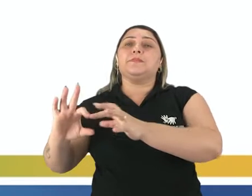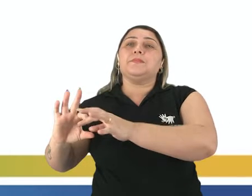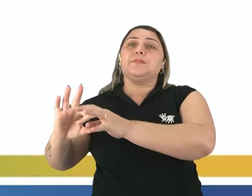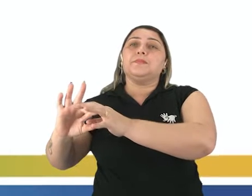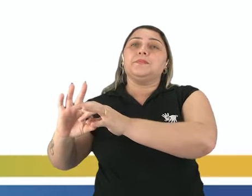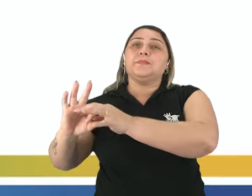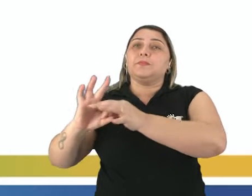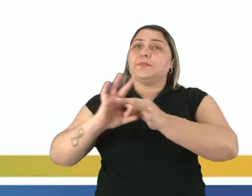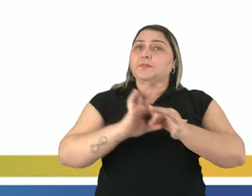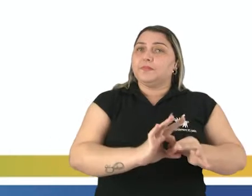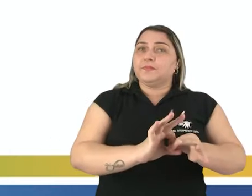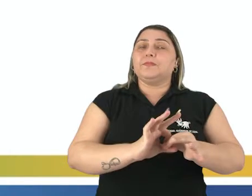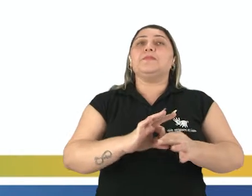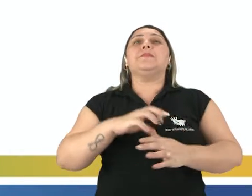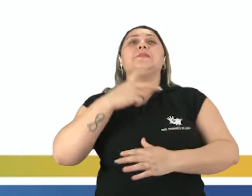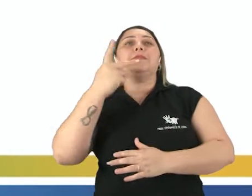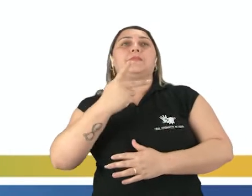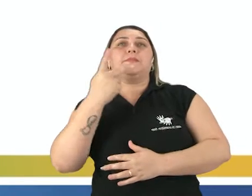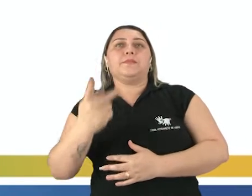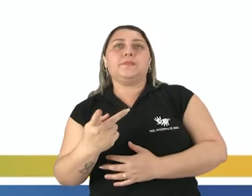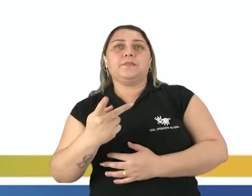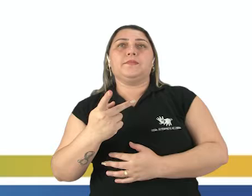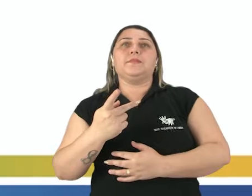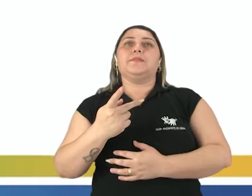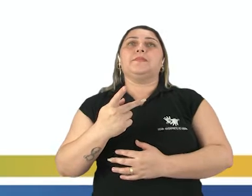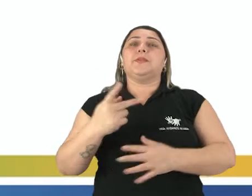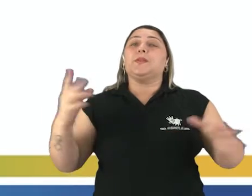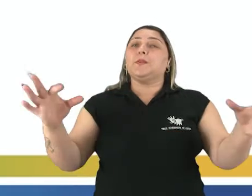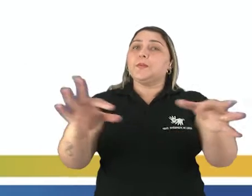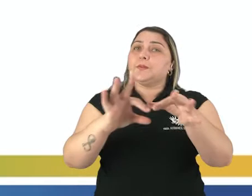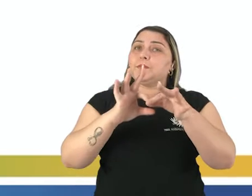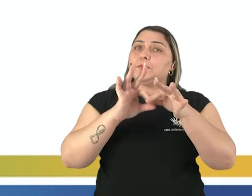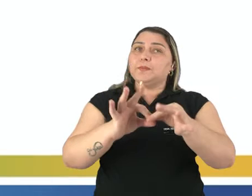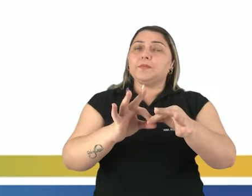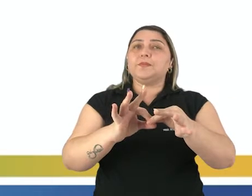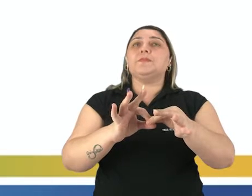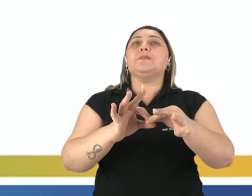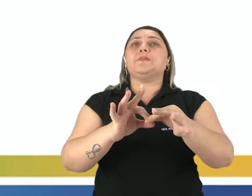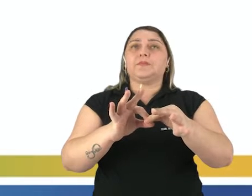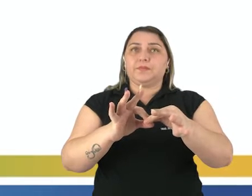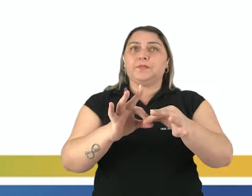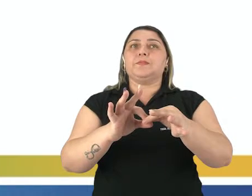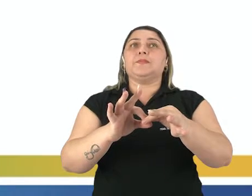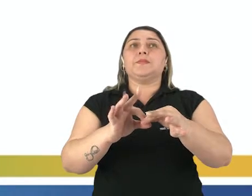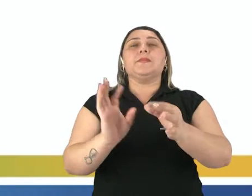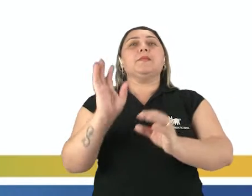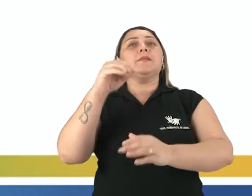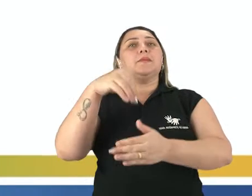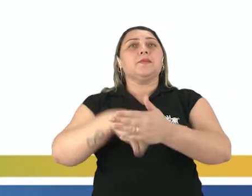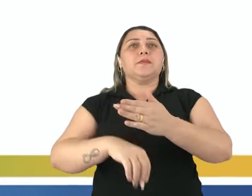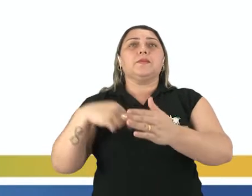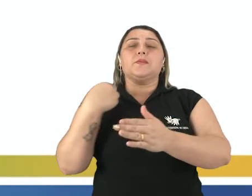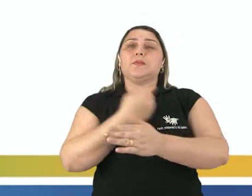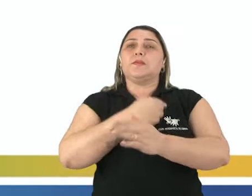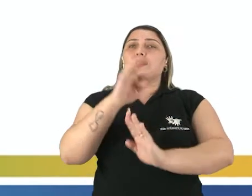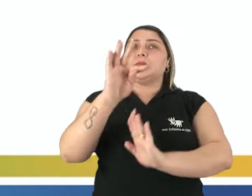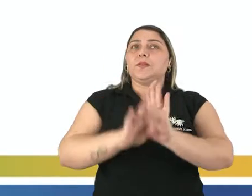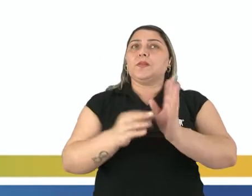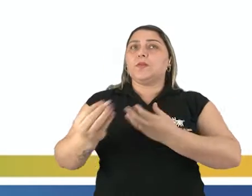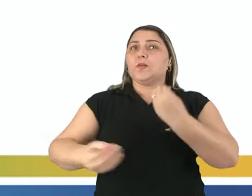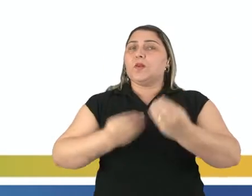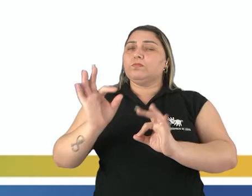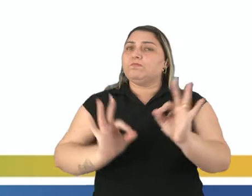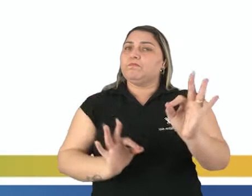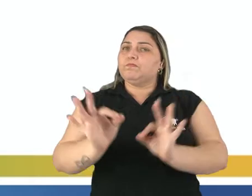coesão textual, nós estamos falando da ligação, da harmonia dentro do nosso texto, como nós